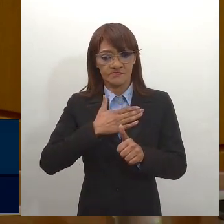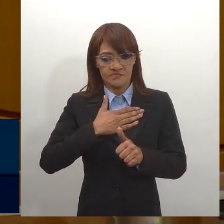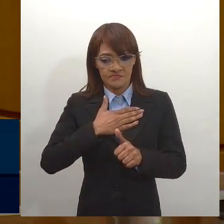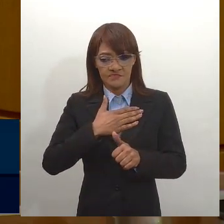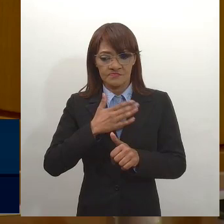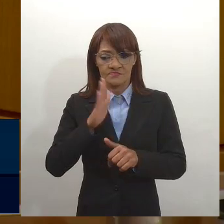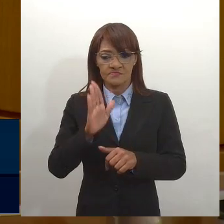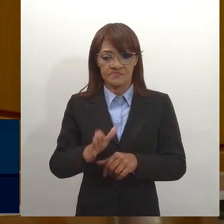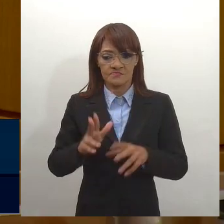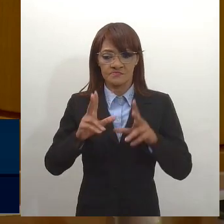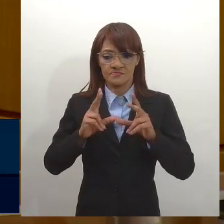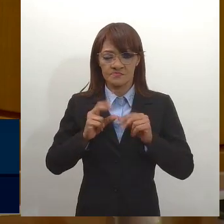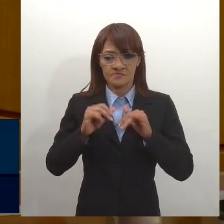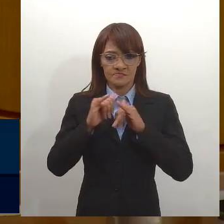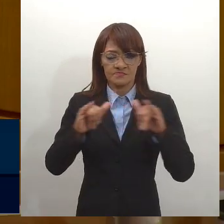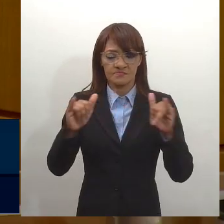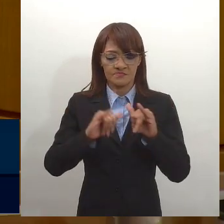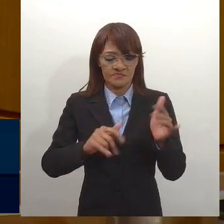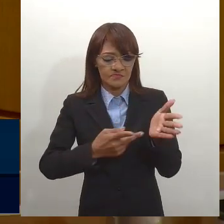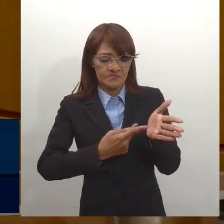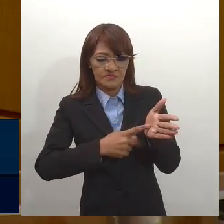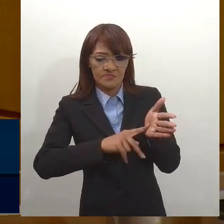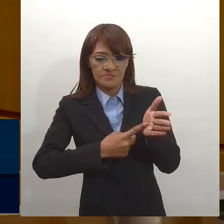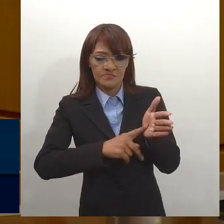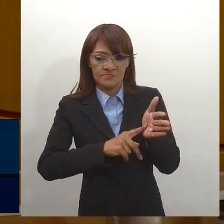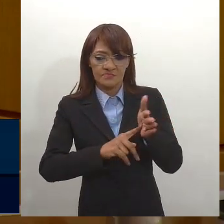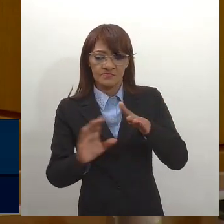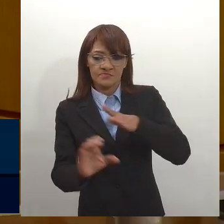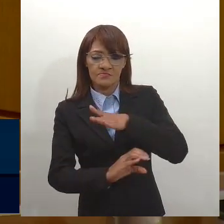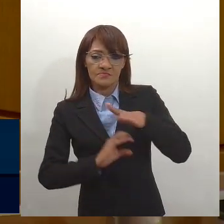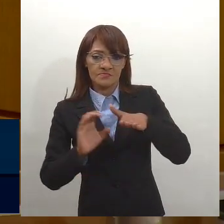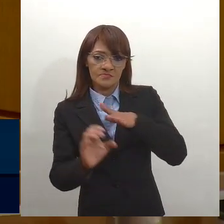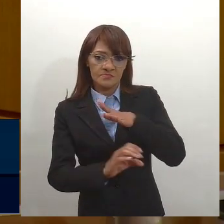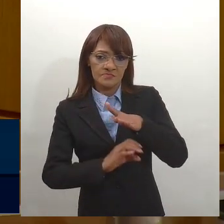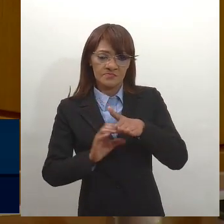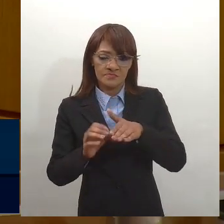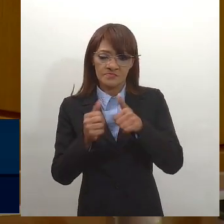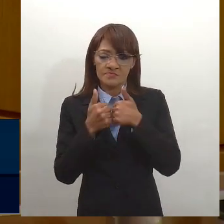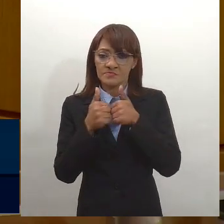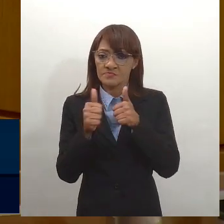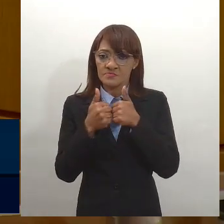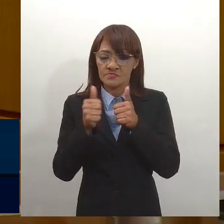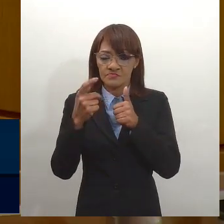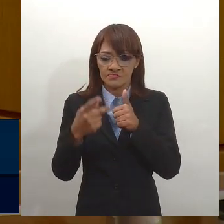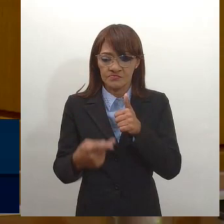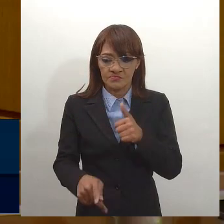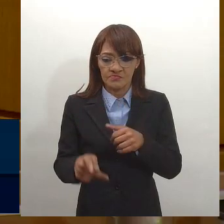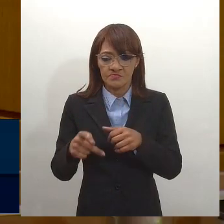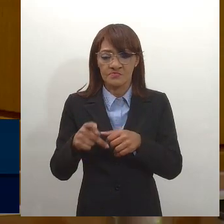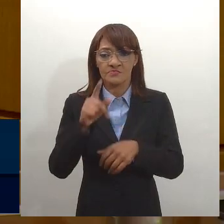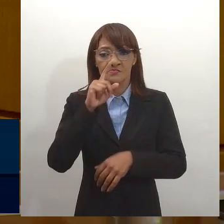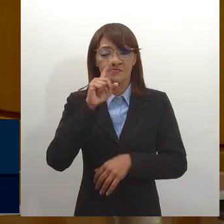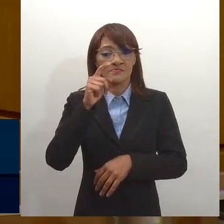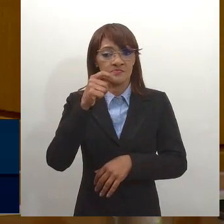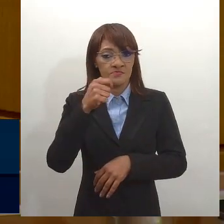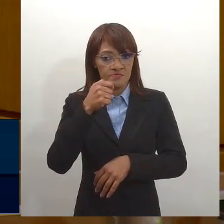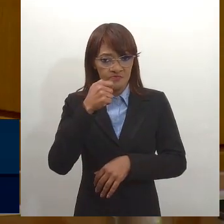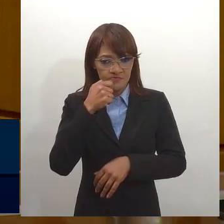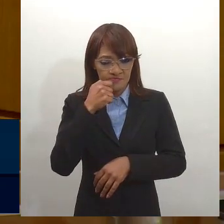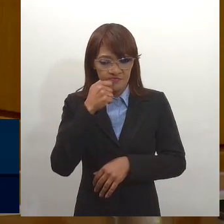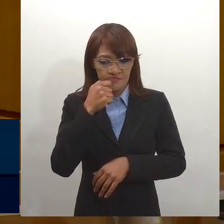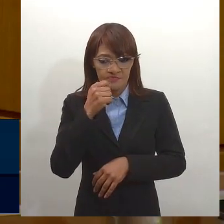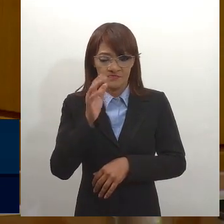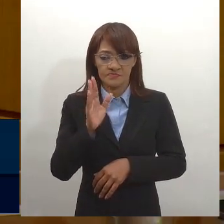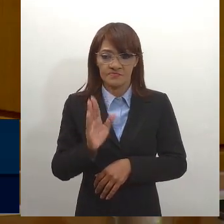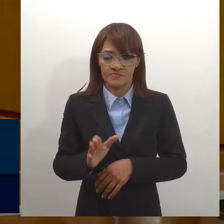Sindicato das Empresas de Transporte de Passageiros do município de Aracaju, a CETRANSP, enviou para